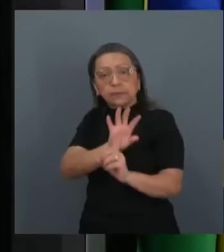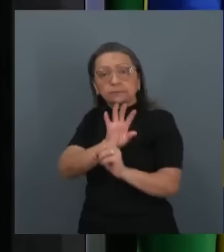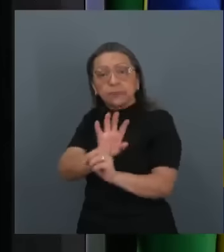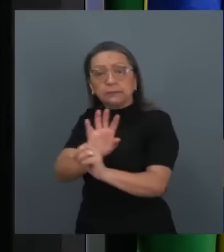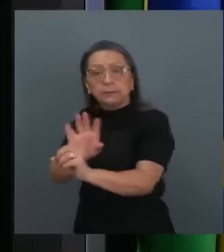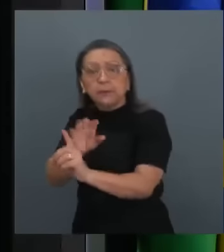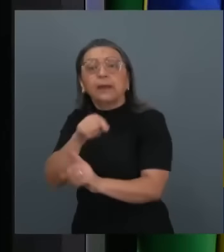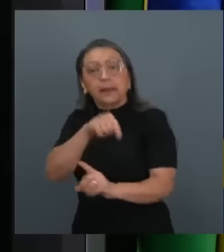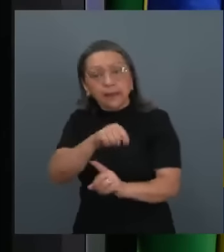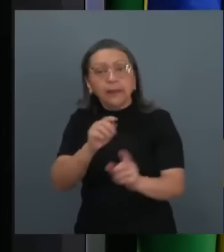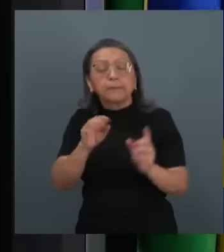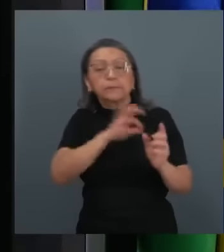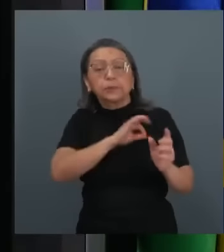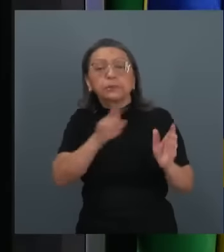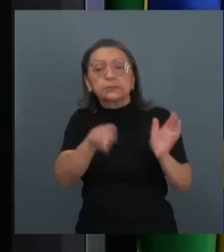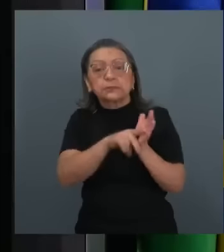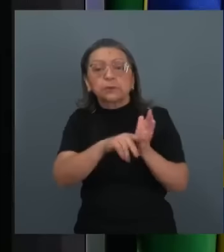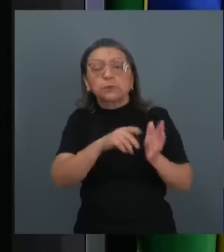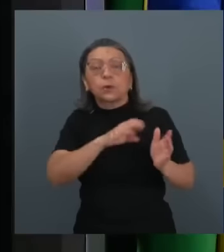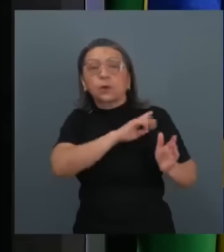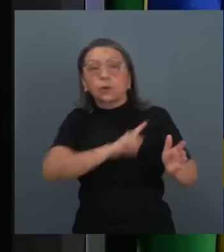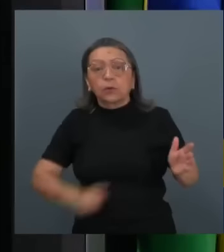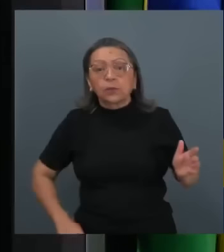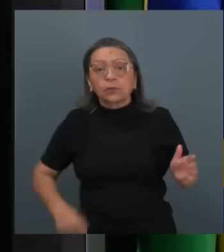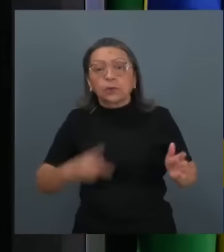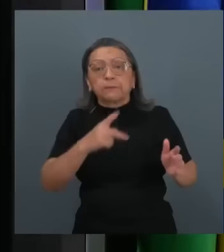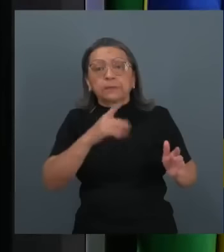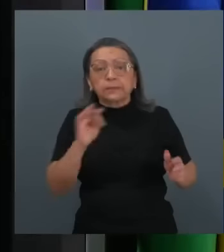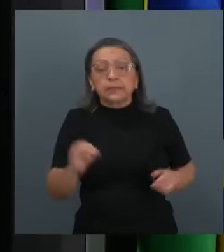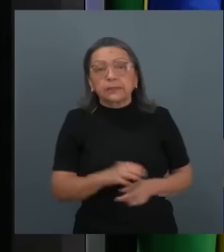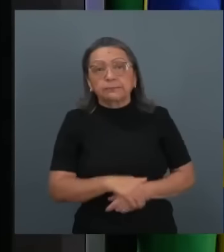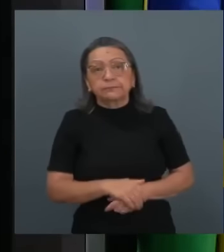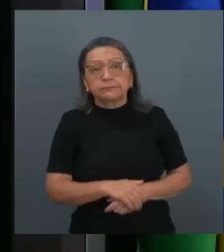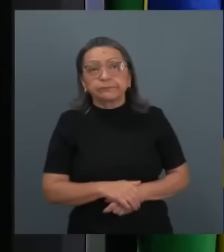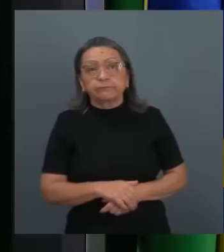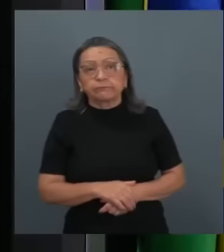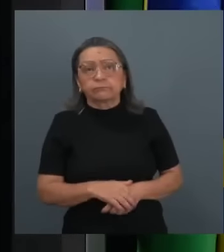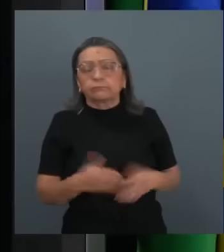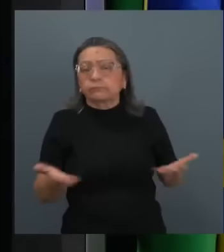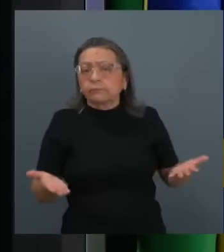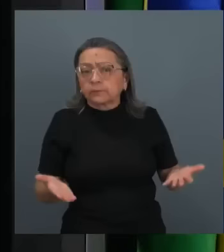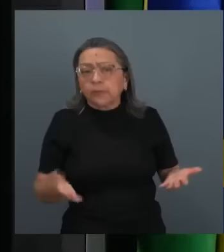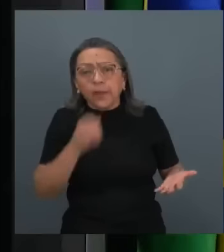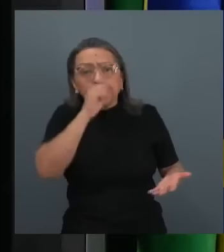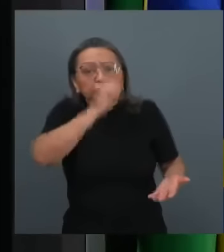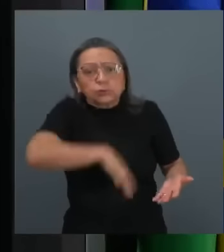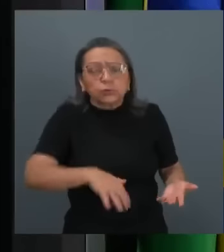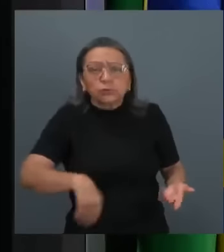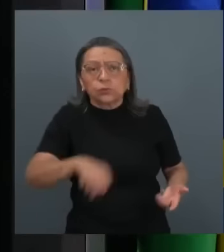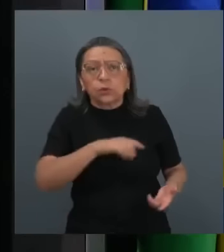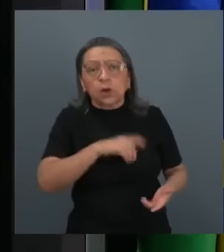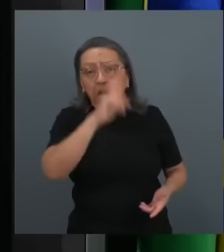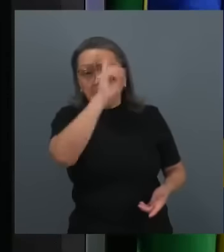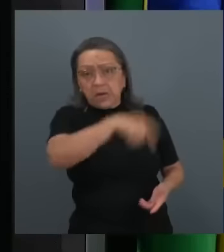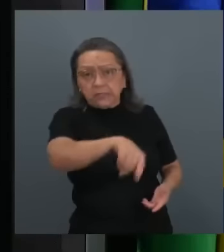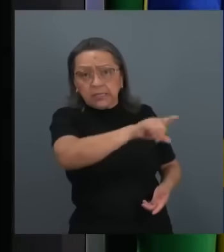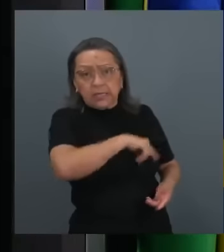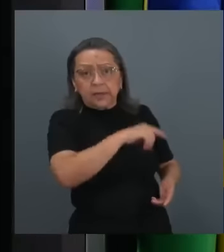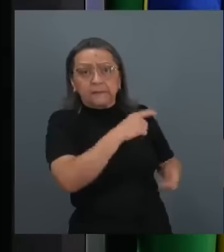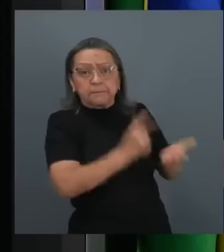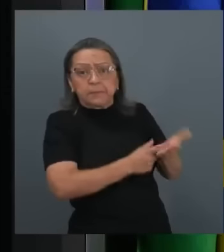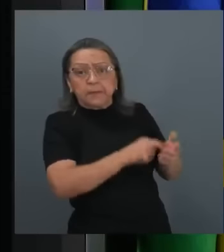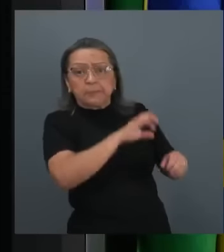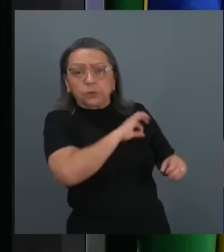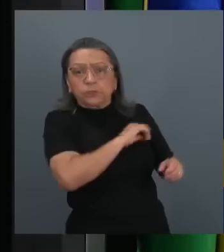PT. É humano. Chega ao cúmulo de mandar a polícia, não, escolta para sair das suas